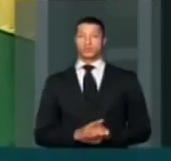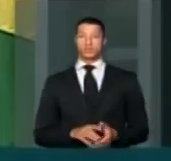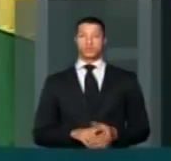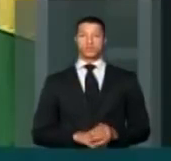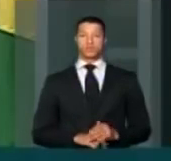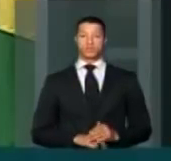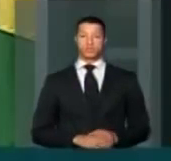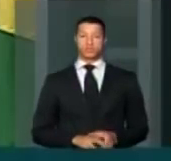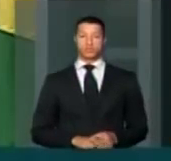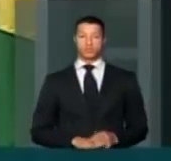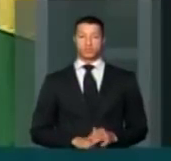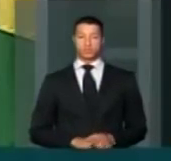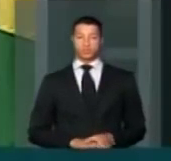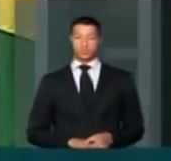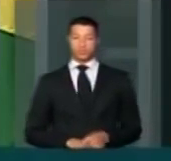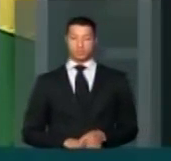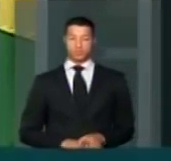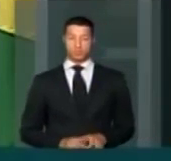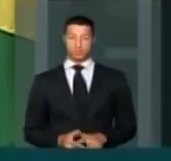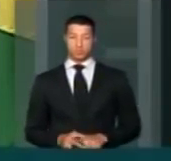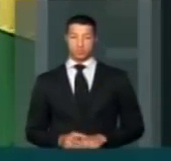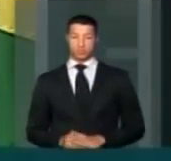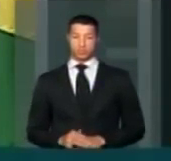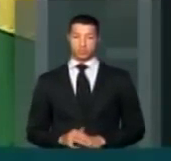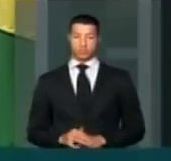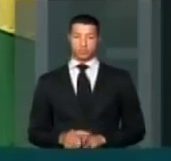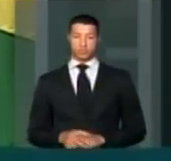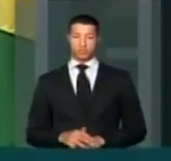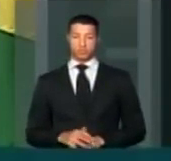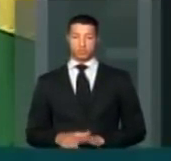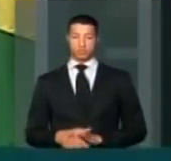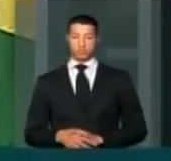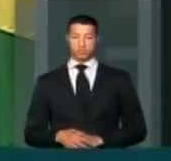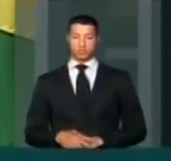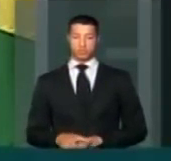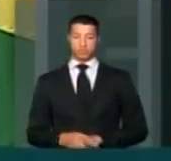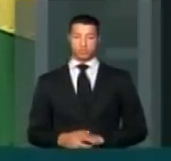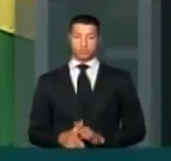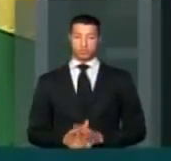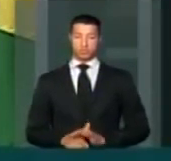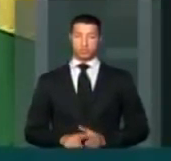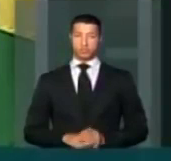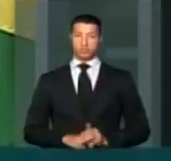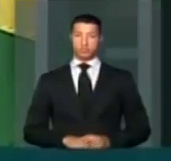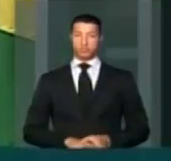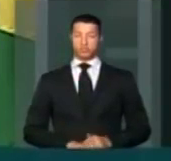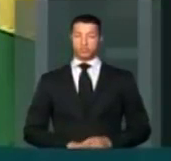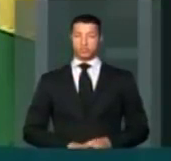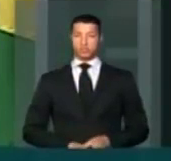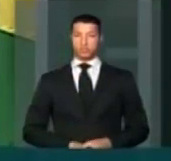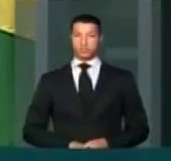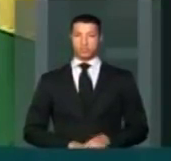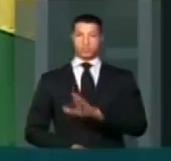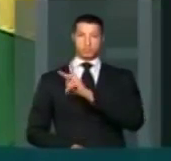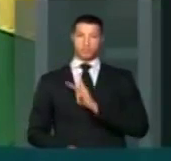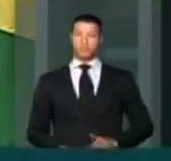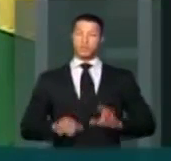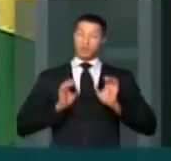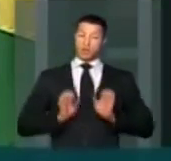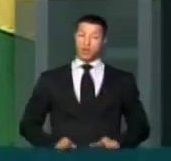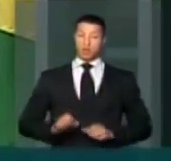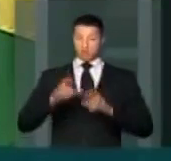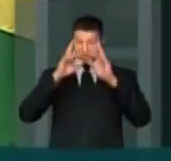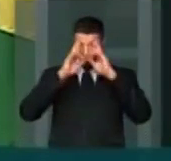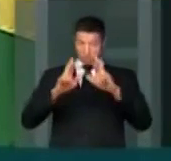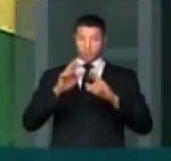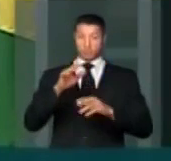para desobstruir o poder judiciário. Senhor presidente, senhoras e senhores deputados, a ética, a decência, o